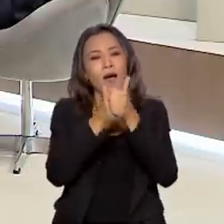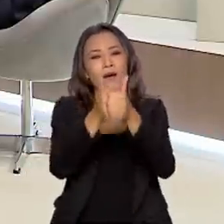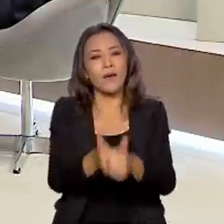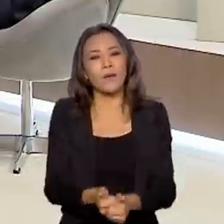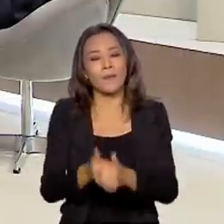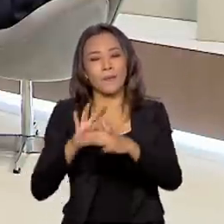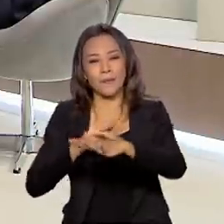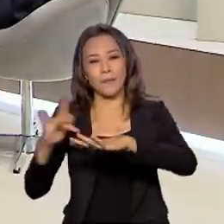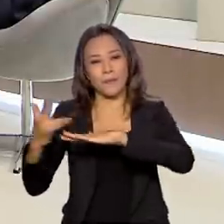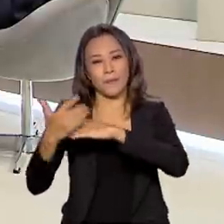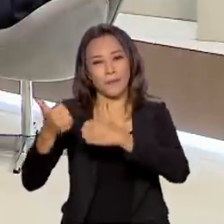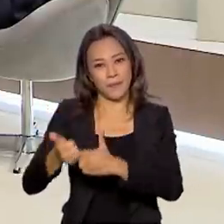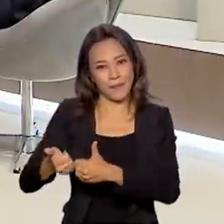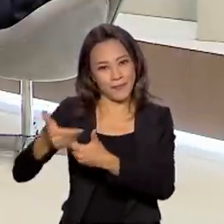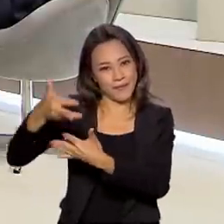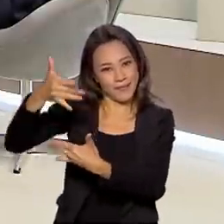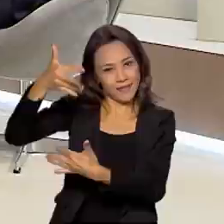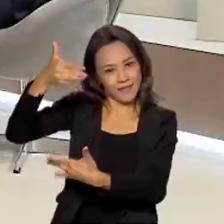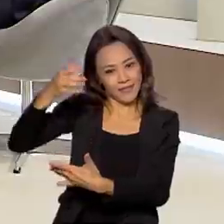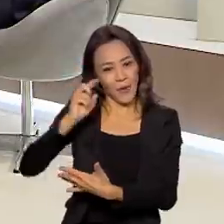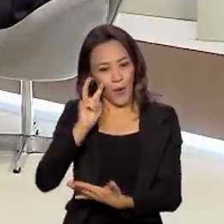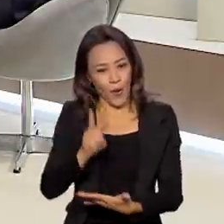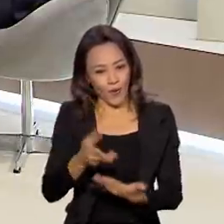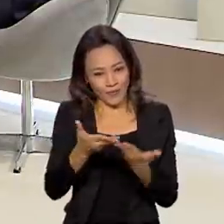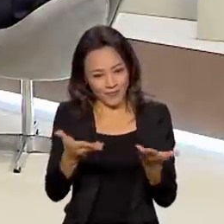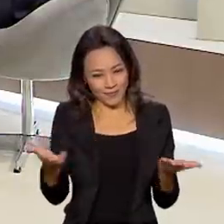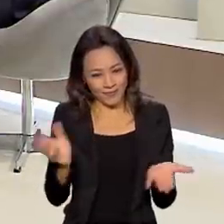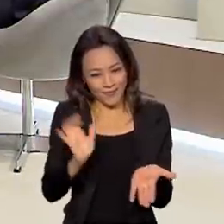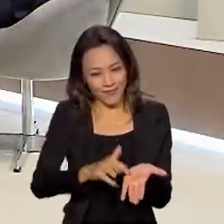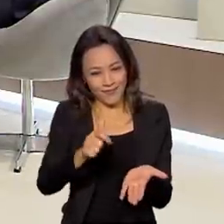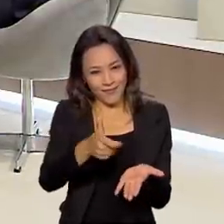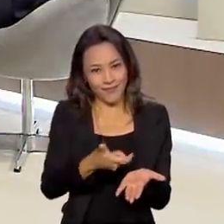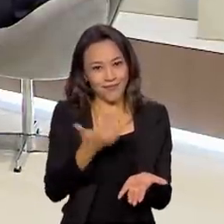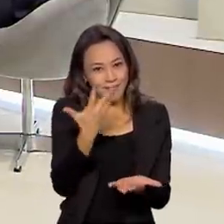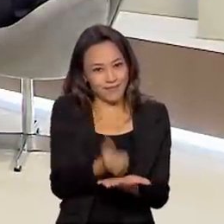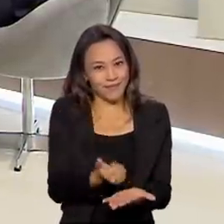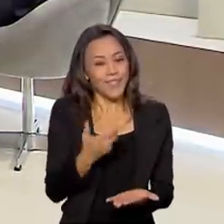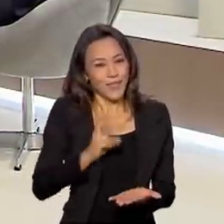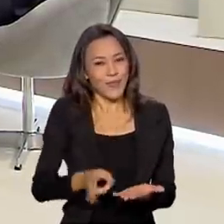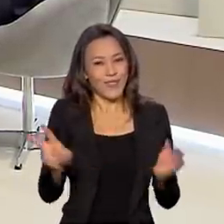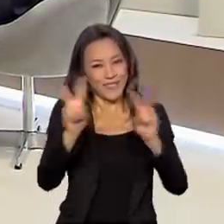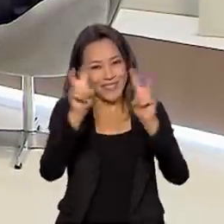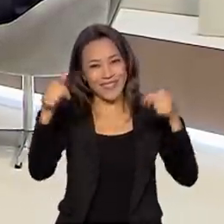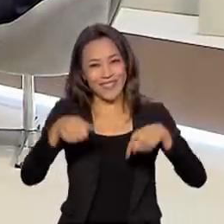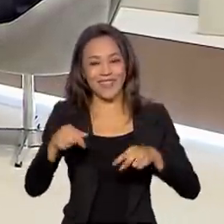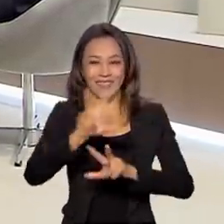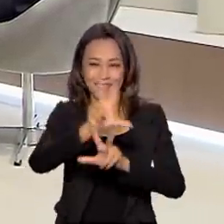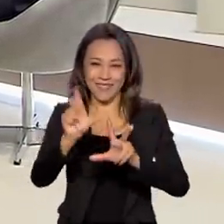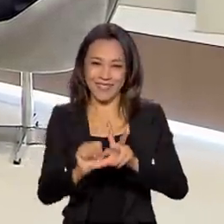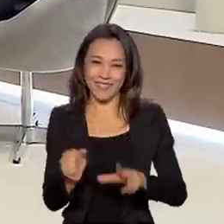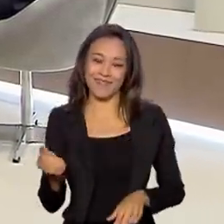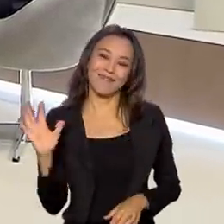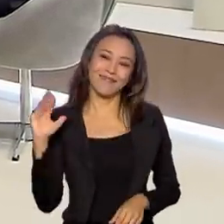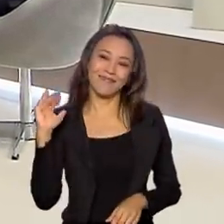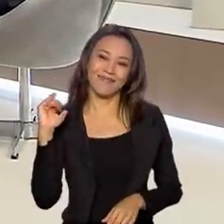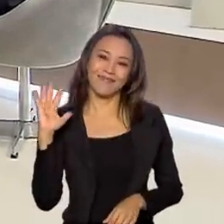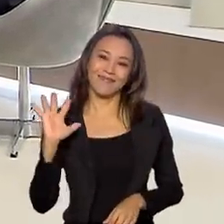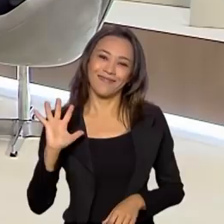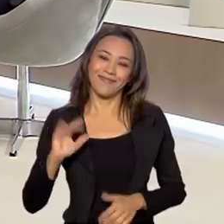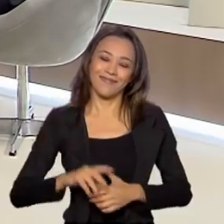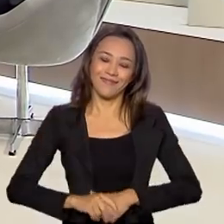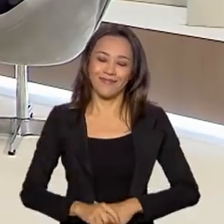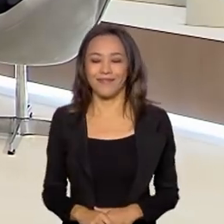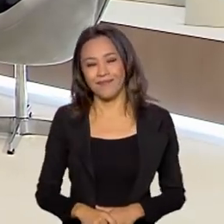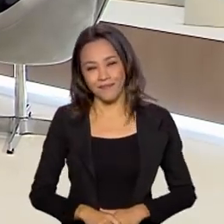as nossas redes sociais ou baixar o TV Brasil Play. E o Brasil continua em pauta aqui na TV Brasil. Até o próximo programa.